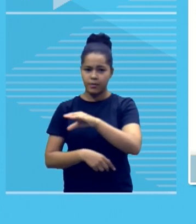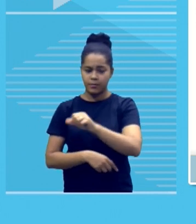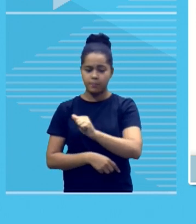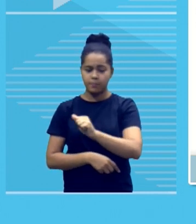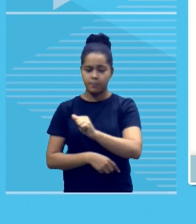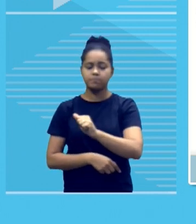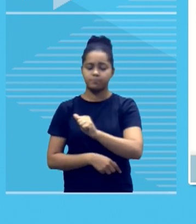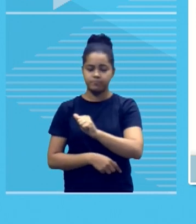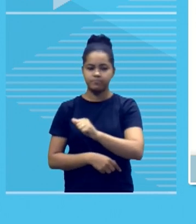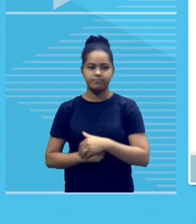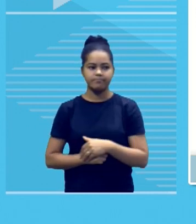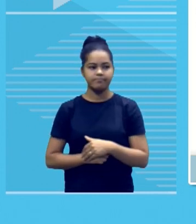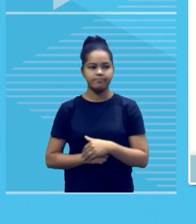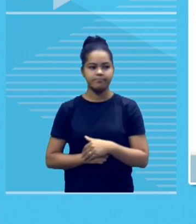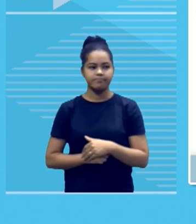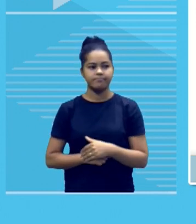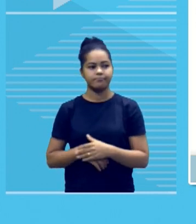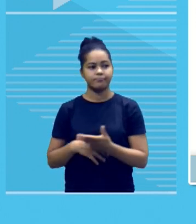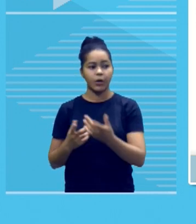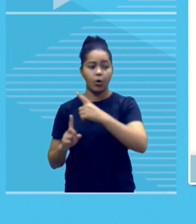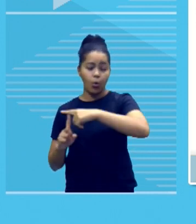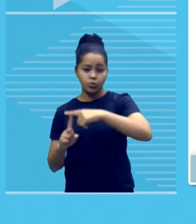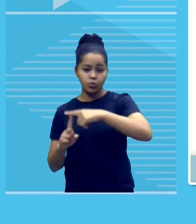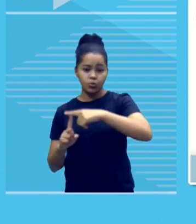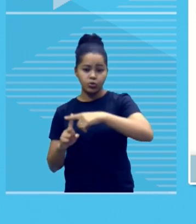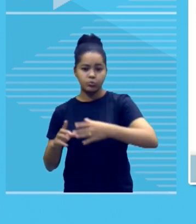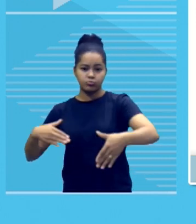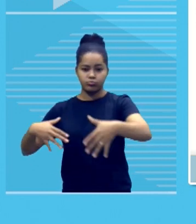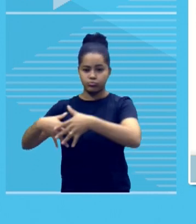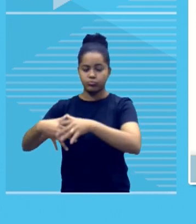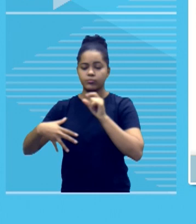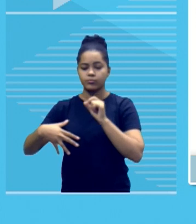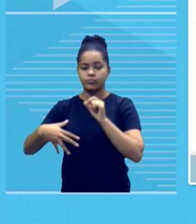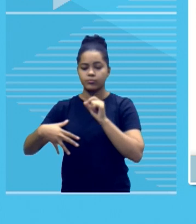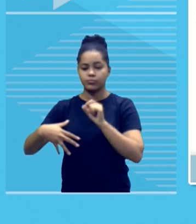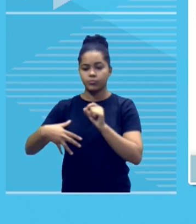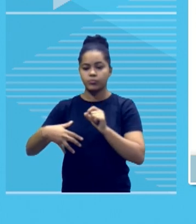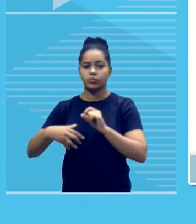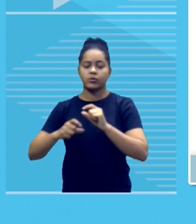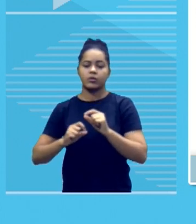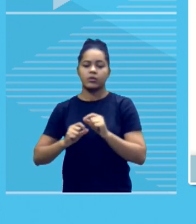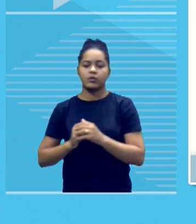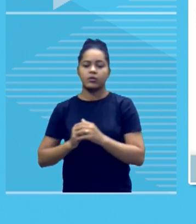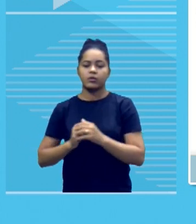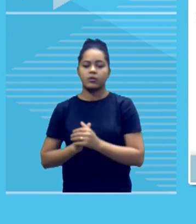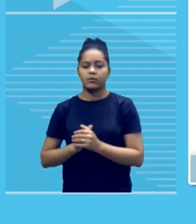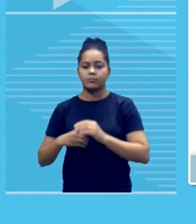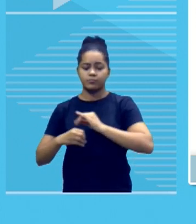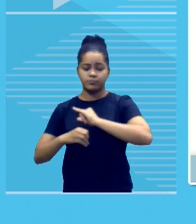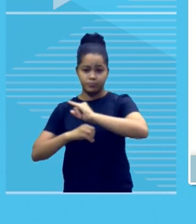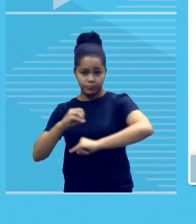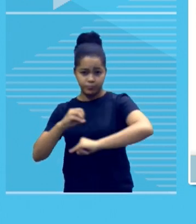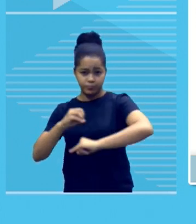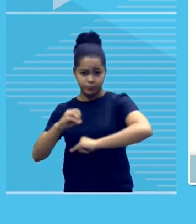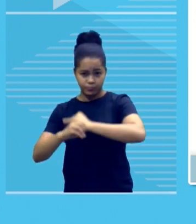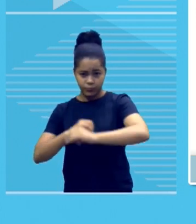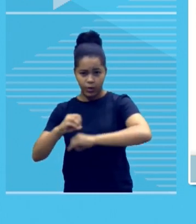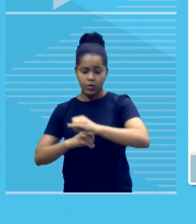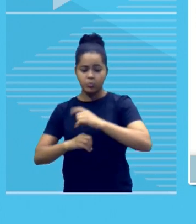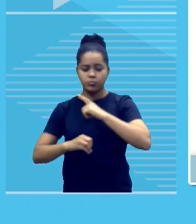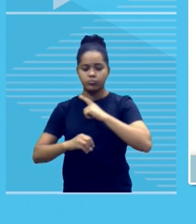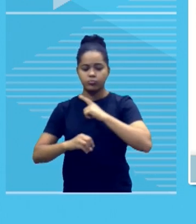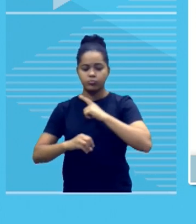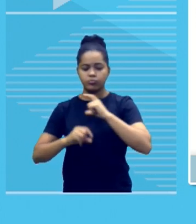um caso particular de isomeria que os desombros ficam em equilíbrio pessoal a palavra chave é essa Se